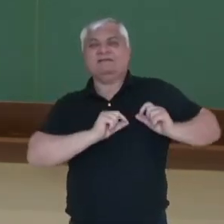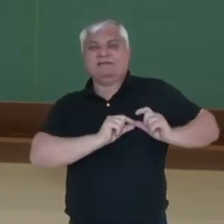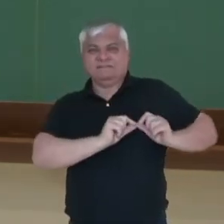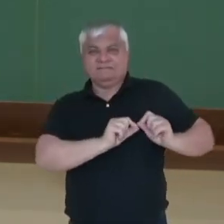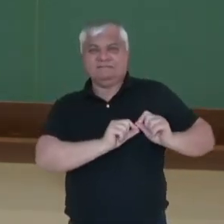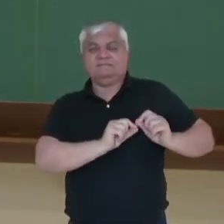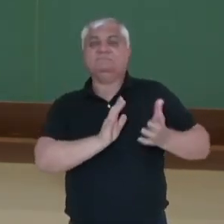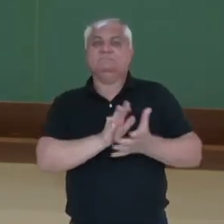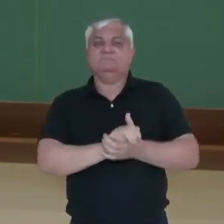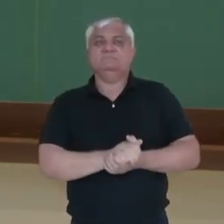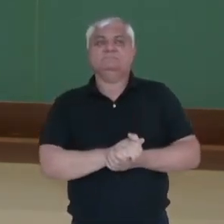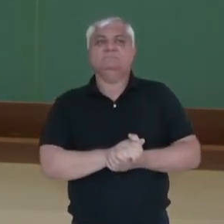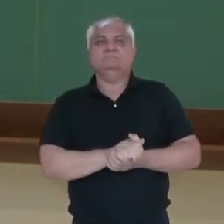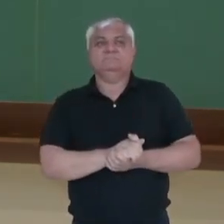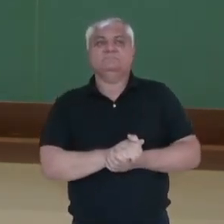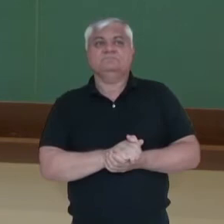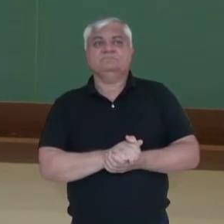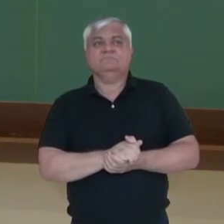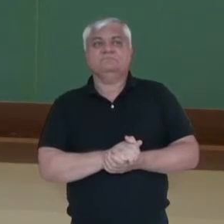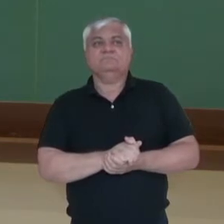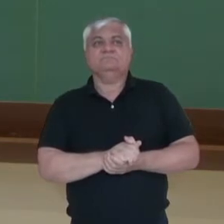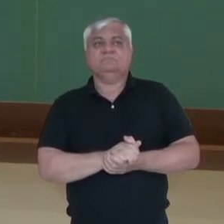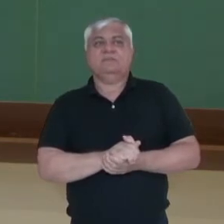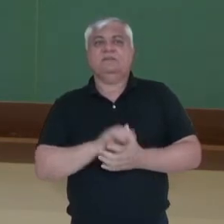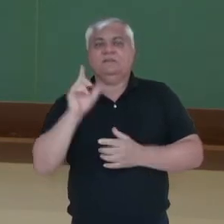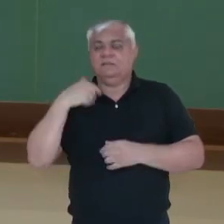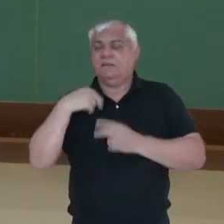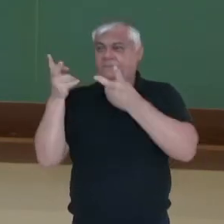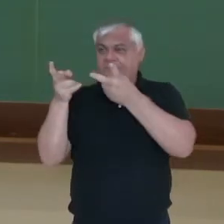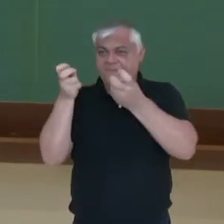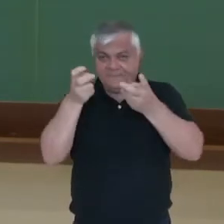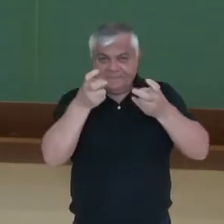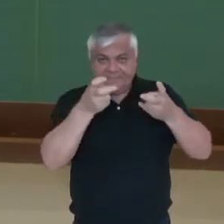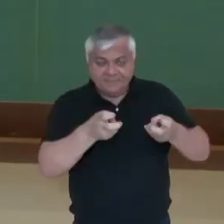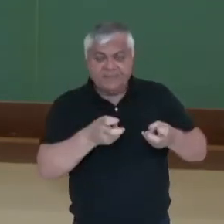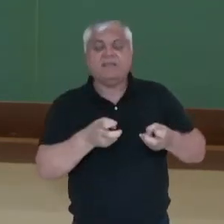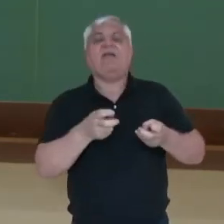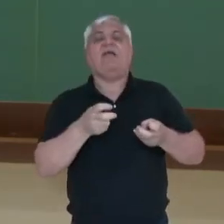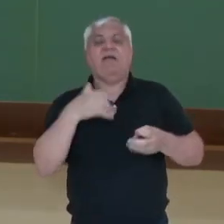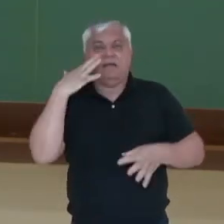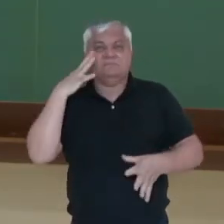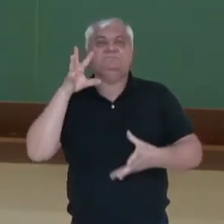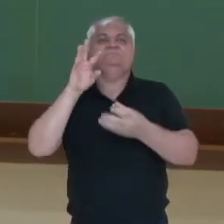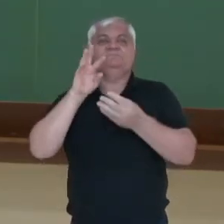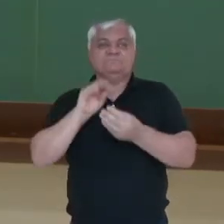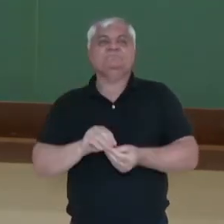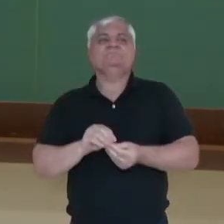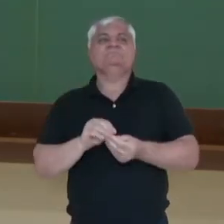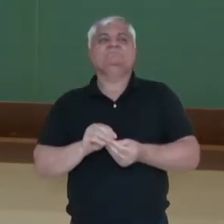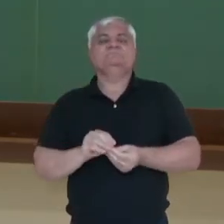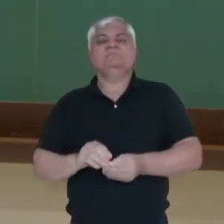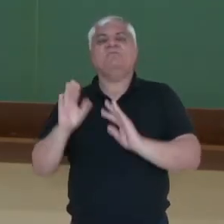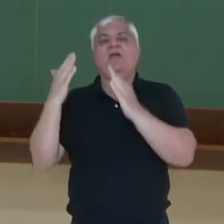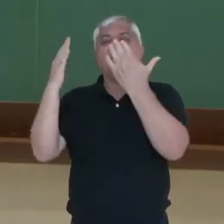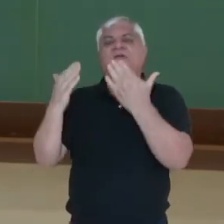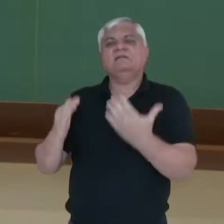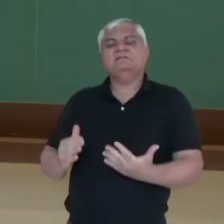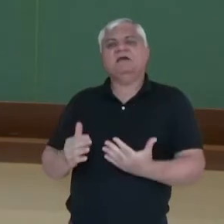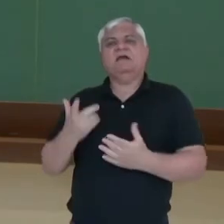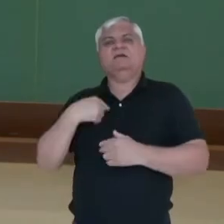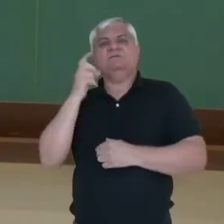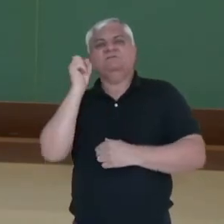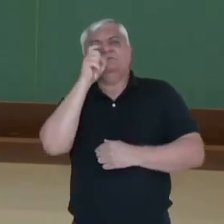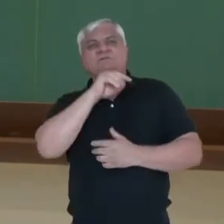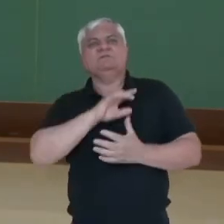Então, ao nós percebermos isso tudo aqui, ó, ele faz daí a análise das dificuldades